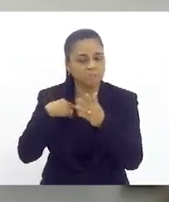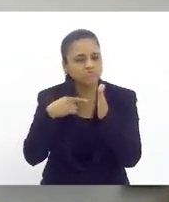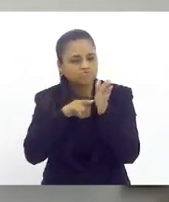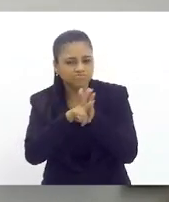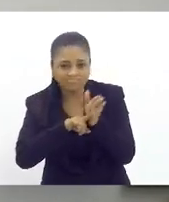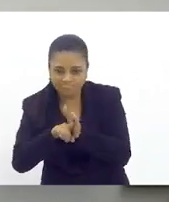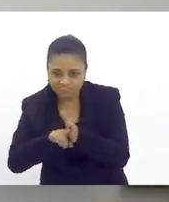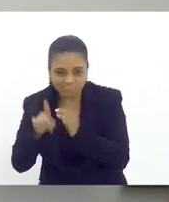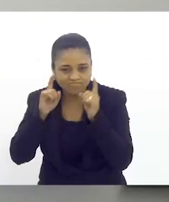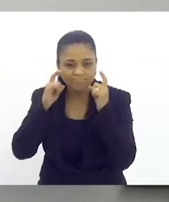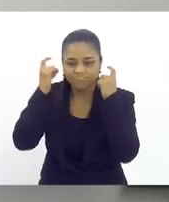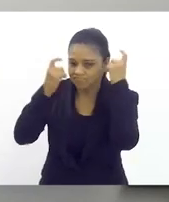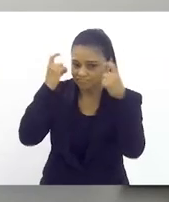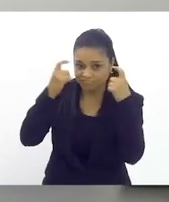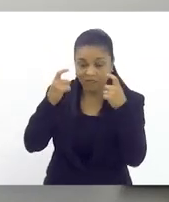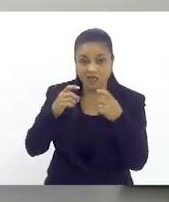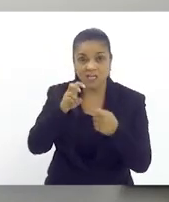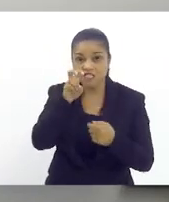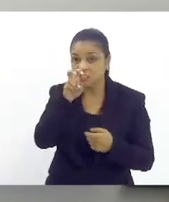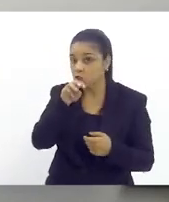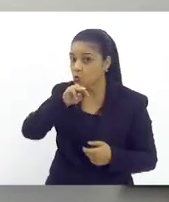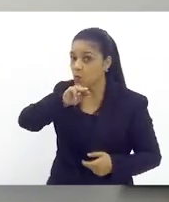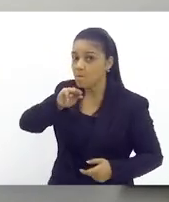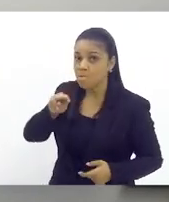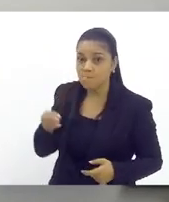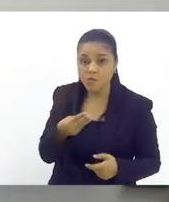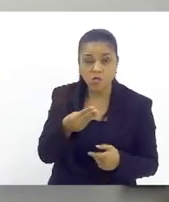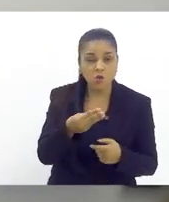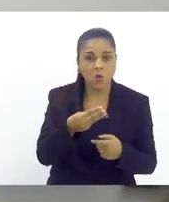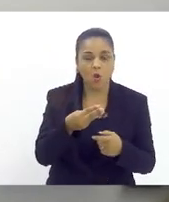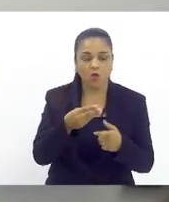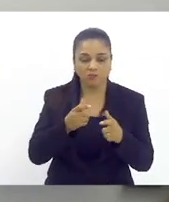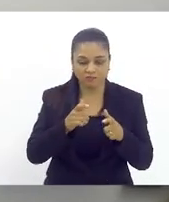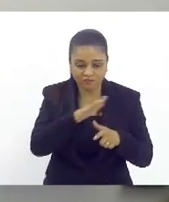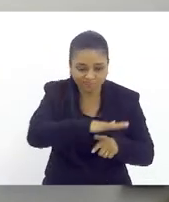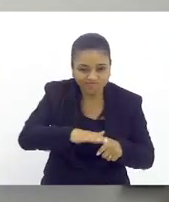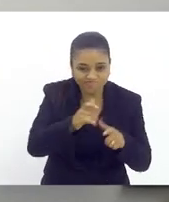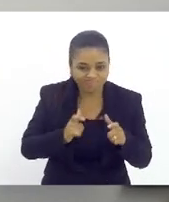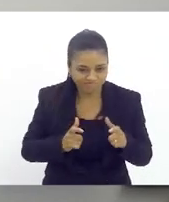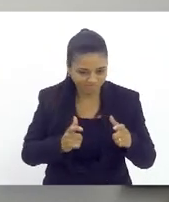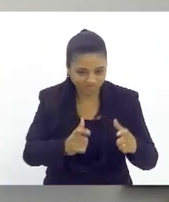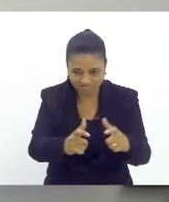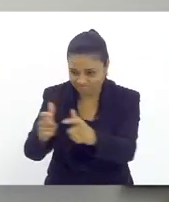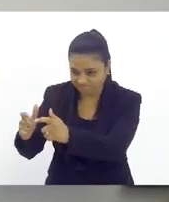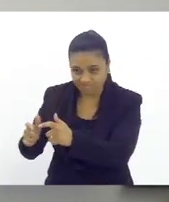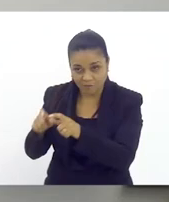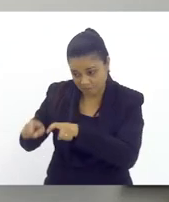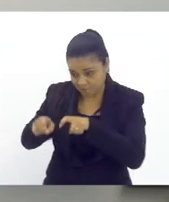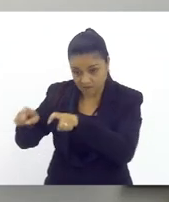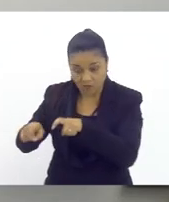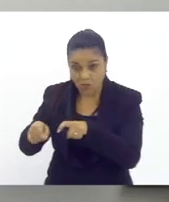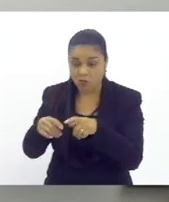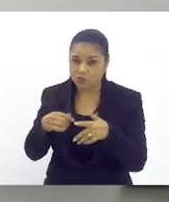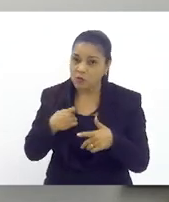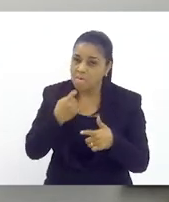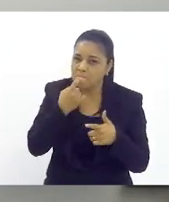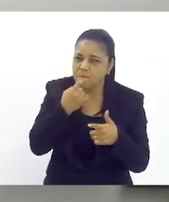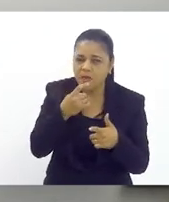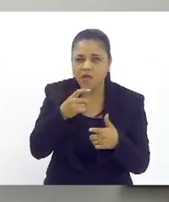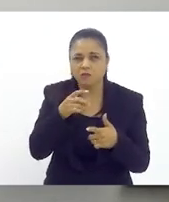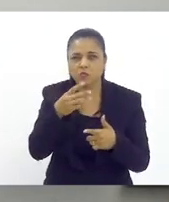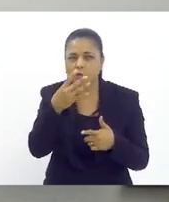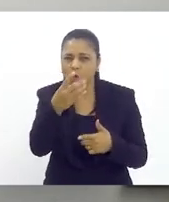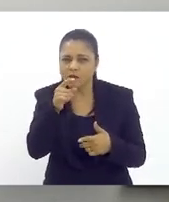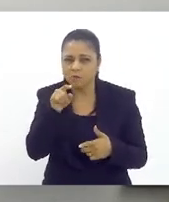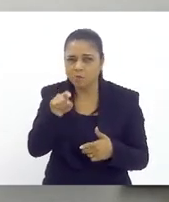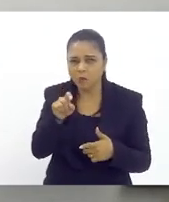trazia cinco milhões de hectares quase sete milhões de hectares desculpa e hoje a gente sabe que é perto de cinco quatro pontos